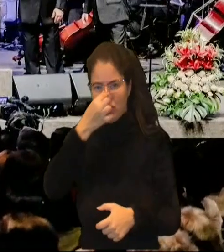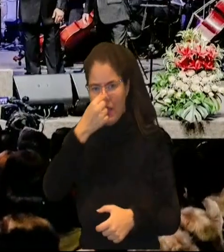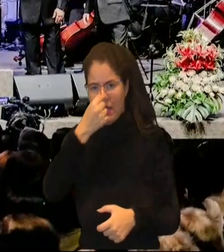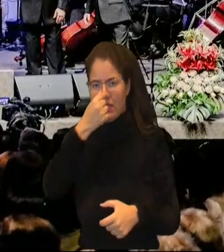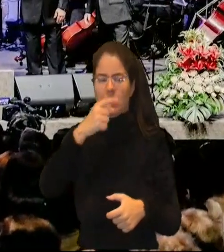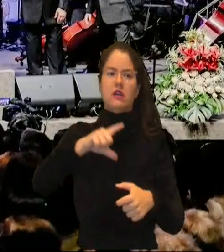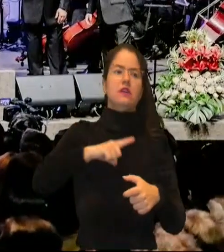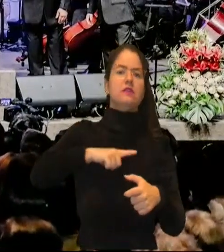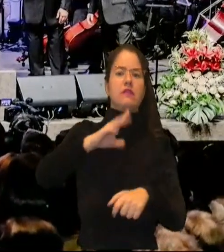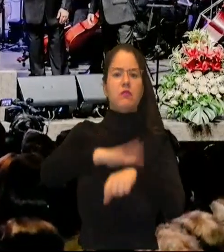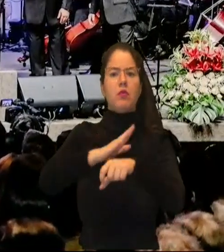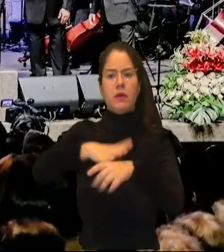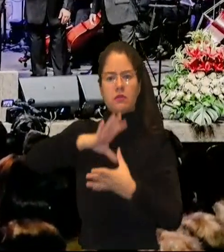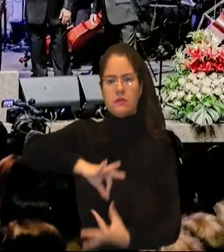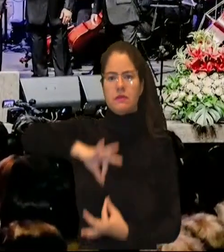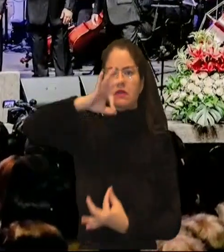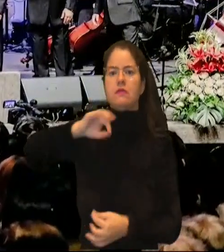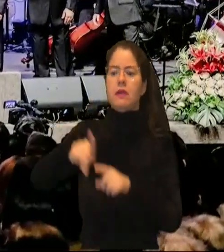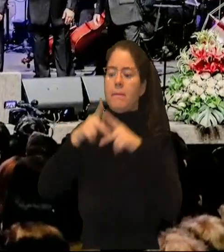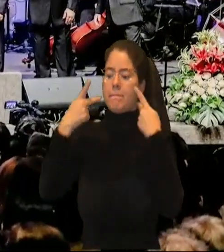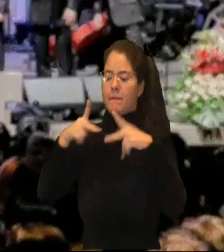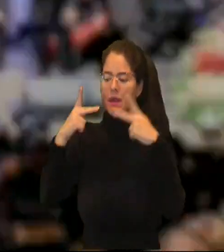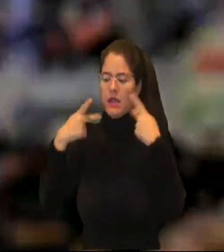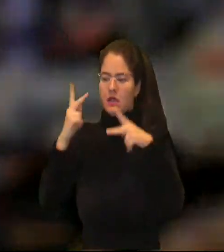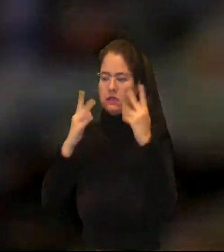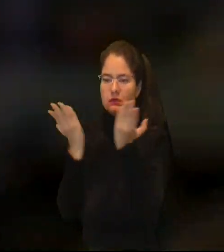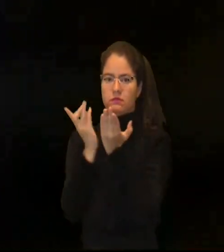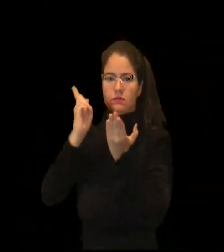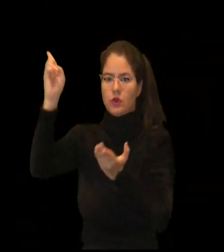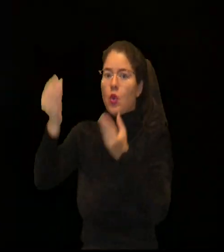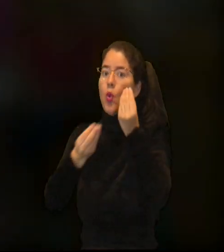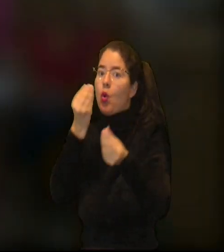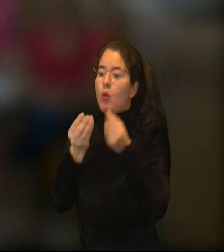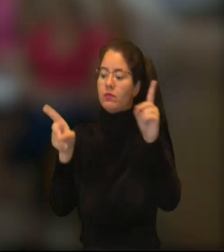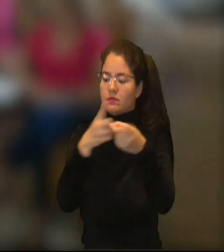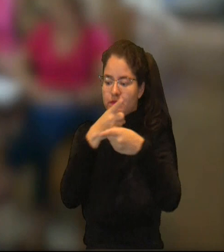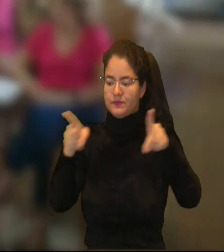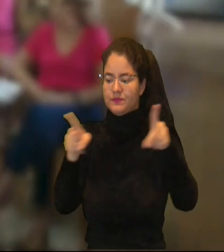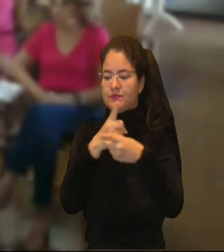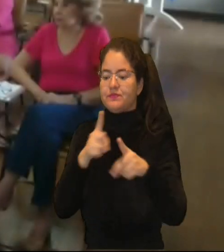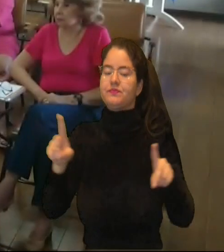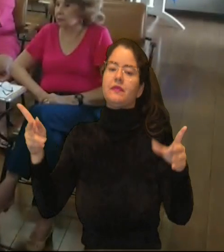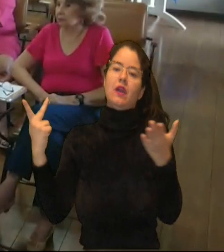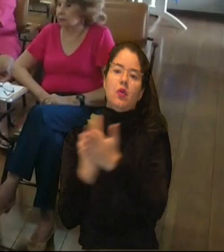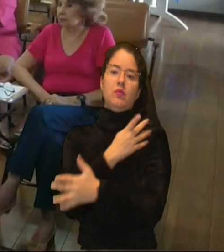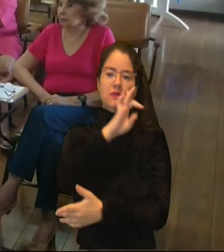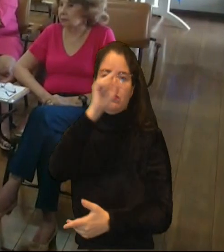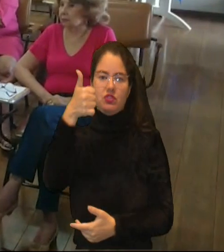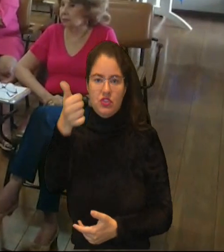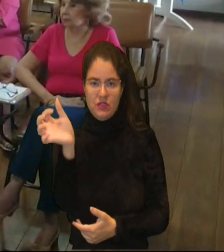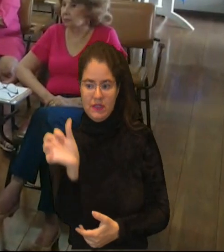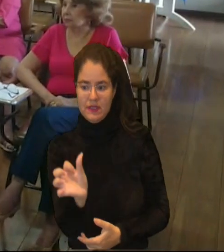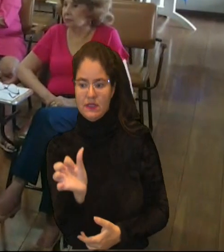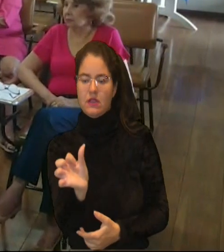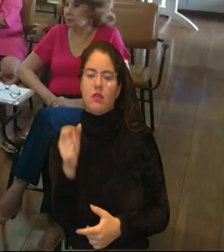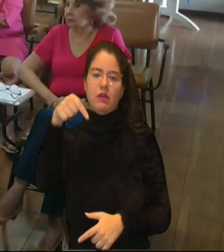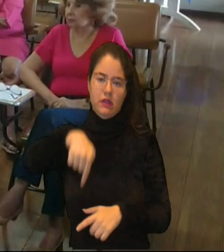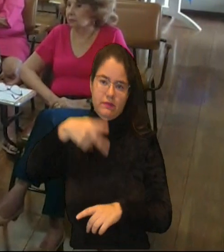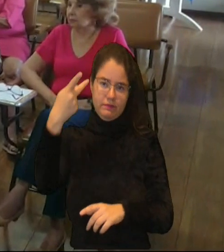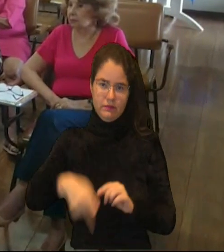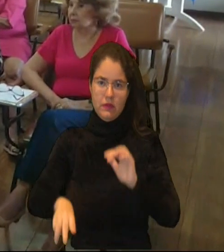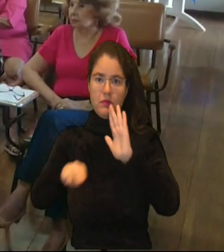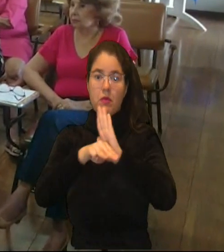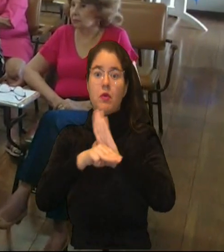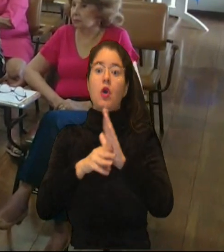enlevo espiritual e pregação da palavra por meio da música. Aconteceu no dia 16, no campus da Memorial,